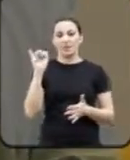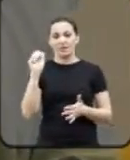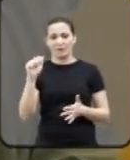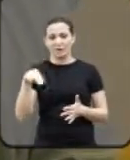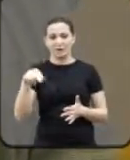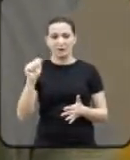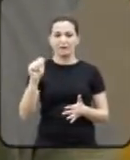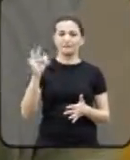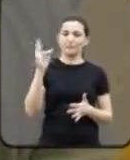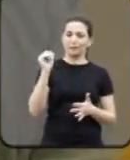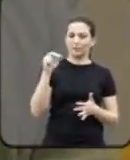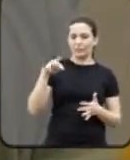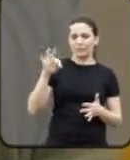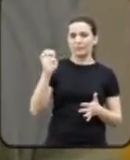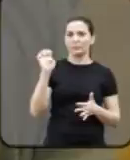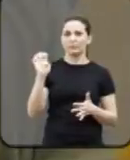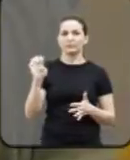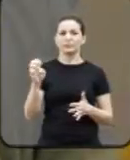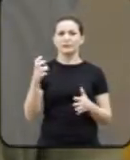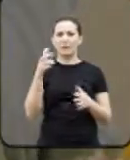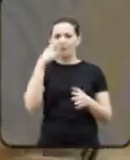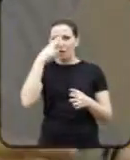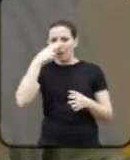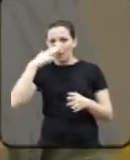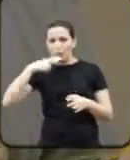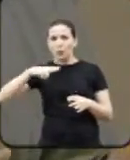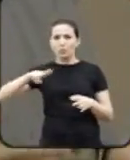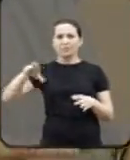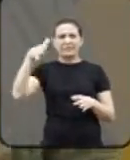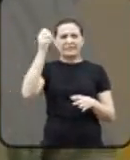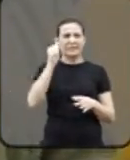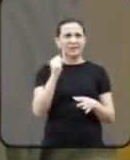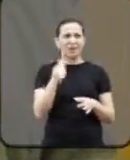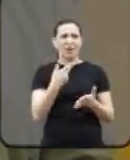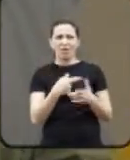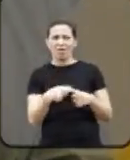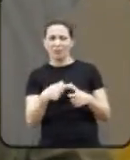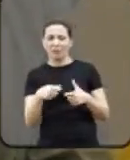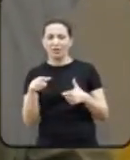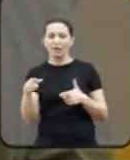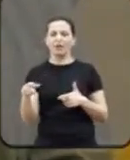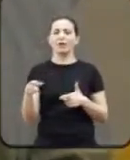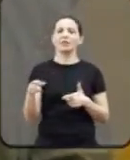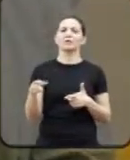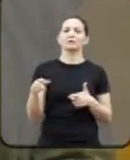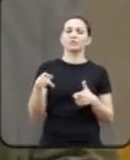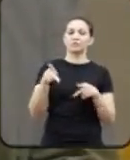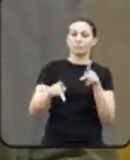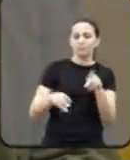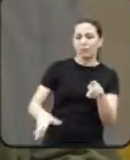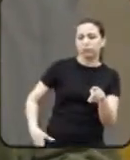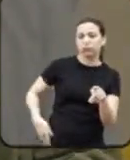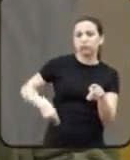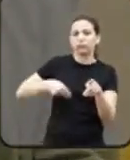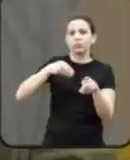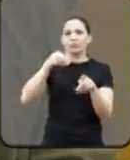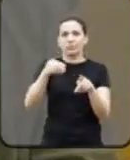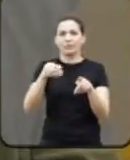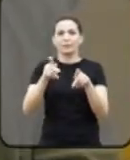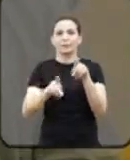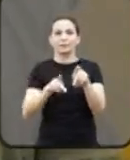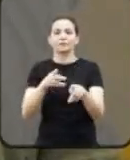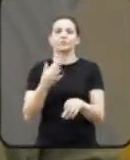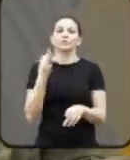cobrados da Arena da Fonte. Pô, esse elefante branco que está aí, né? Mesmo que o dinheiro veio, é evidente que é imposto da